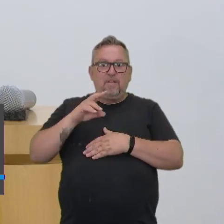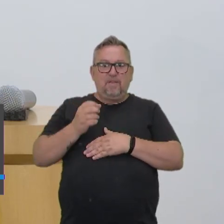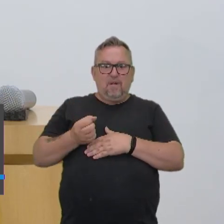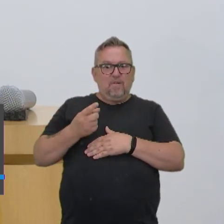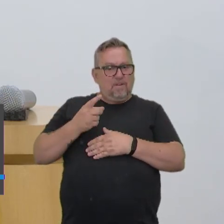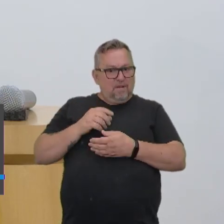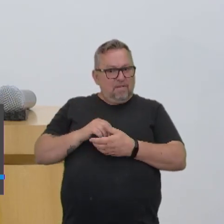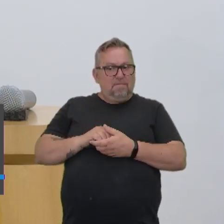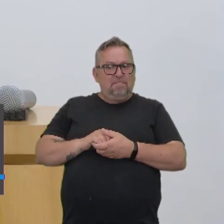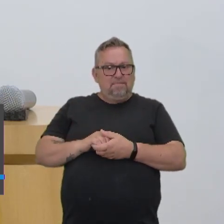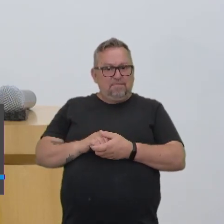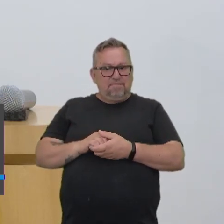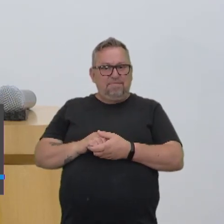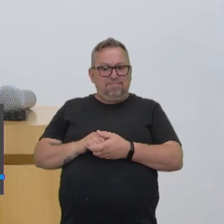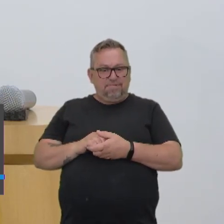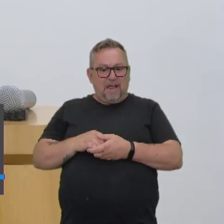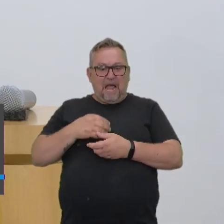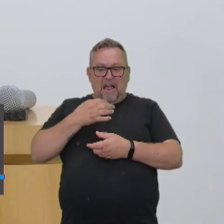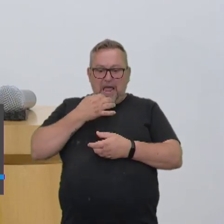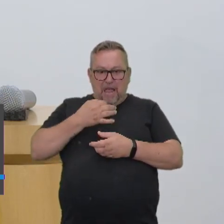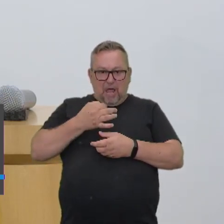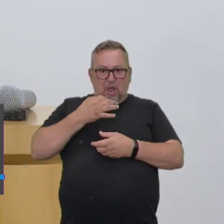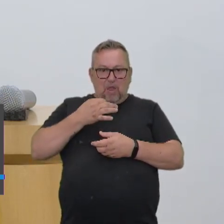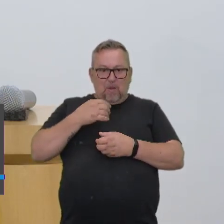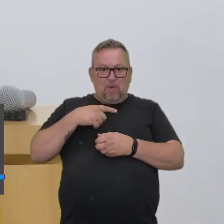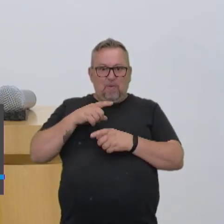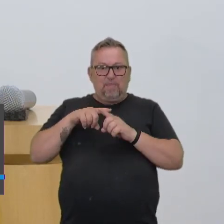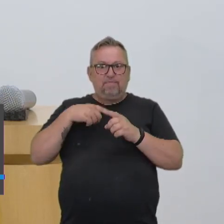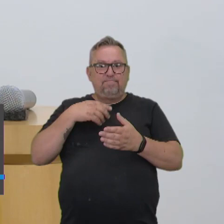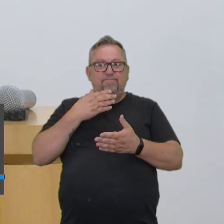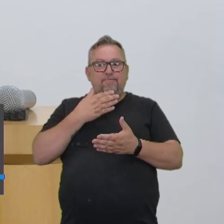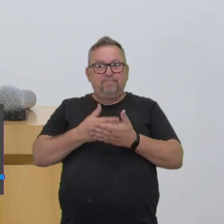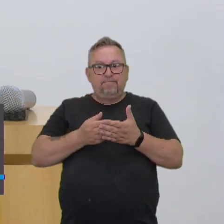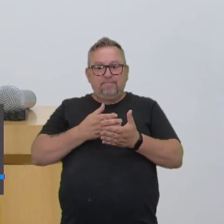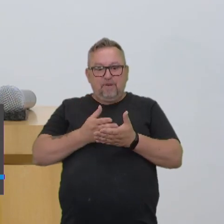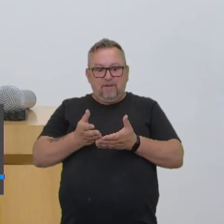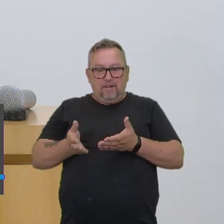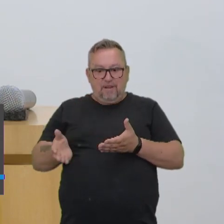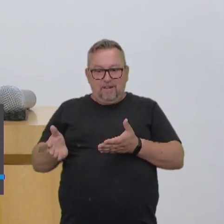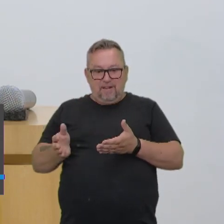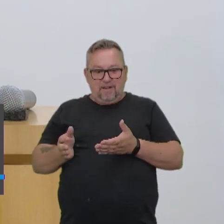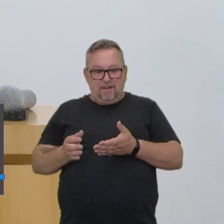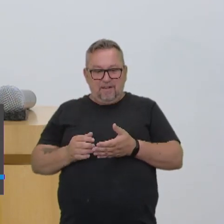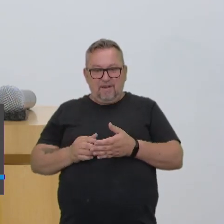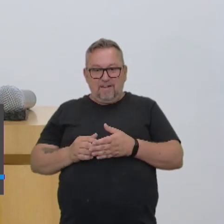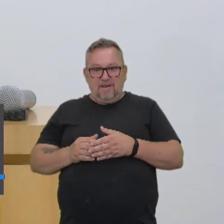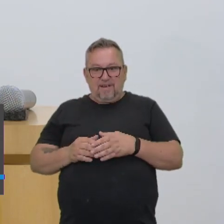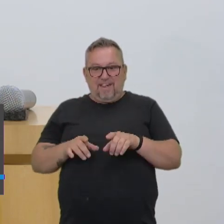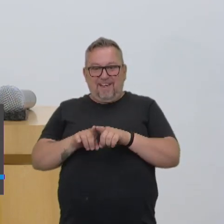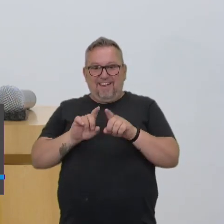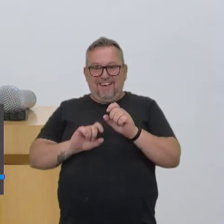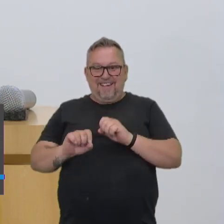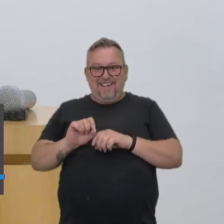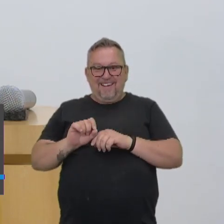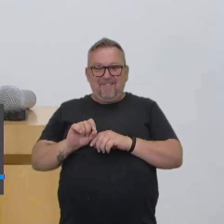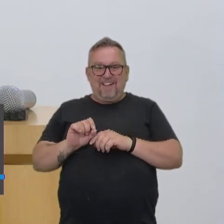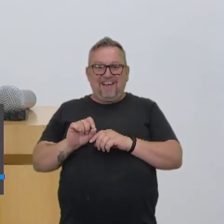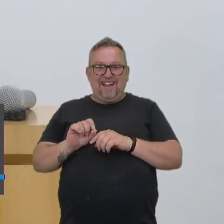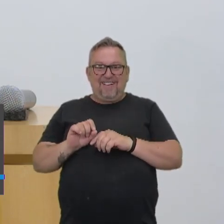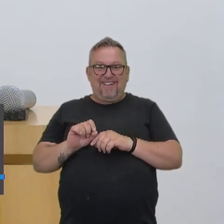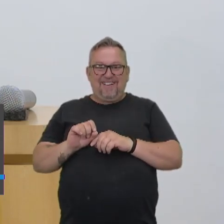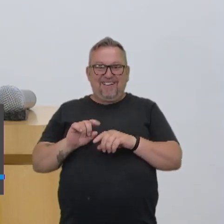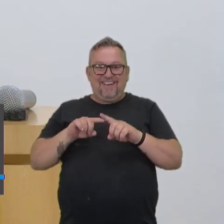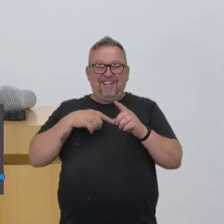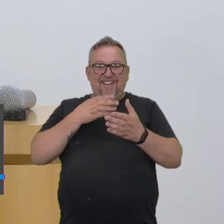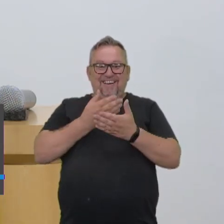nossa, acho que a gente perdeu a mão, né? Acho que nessas duas guerras a gente só perdeu a mão